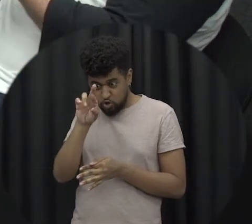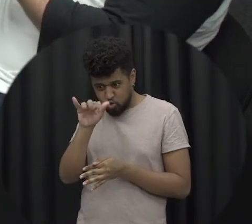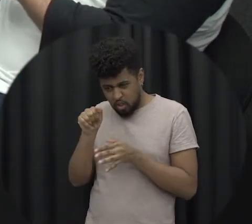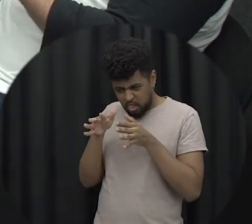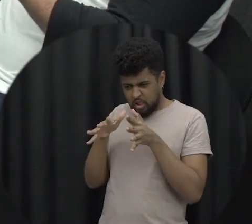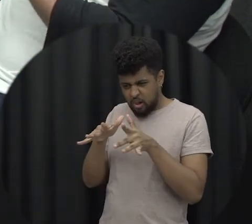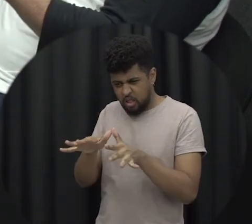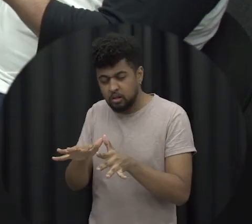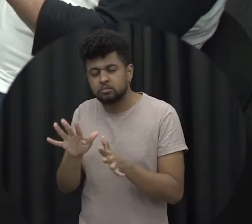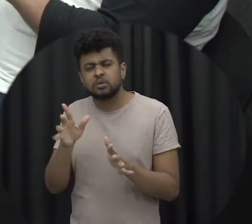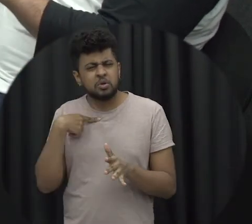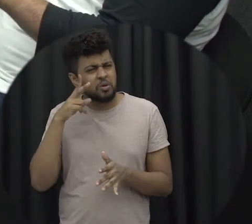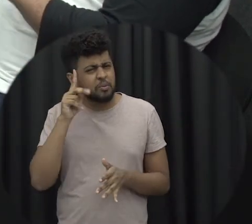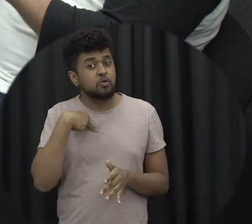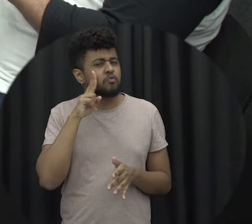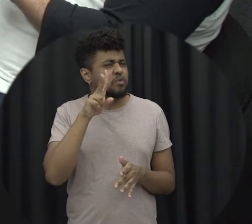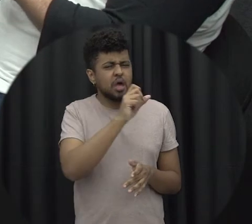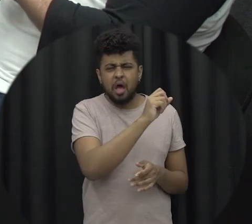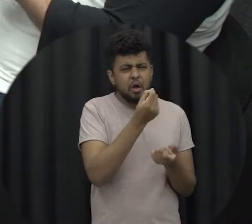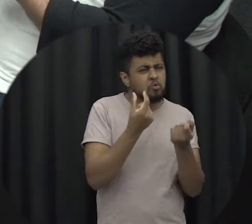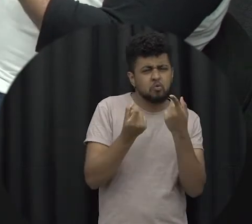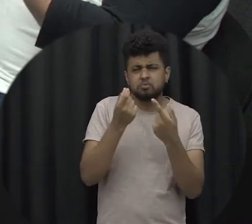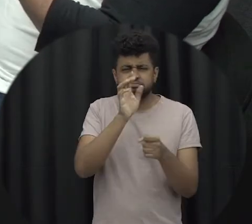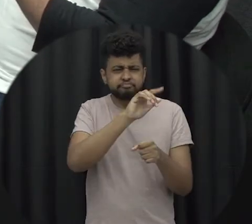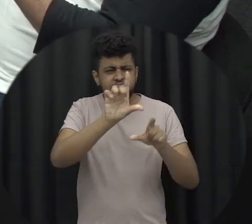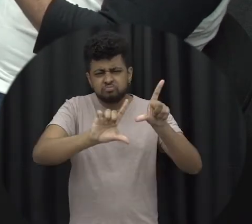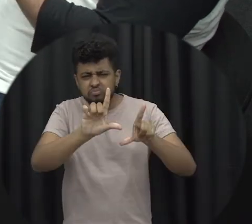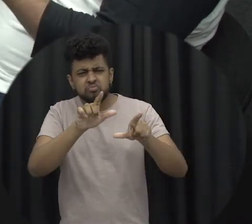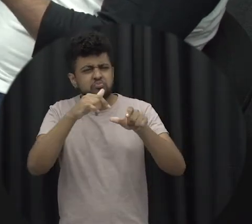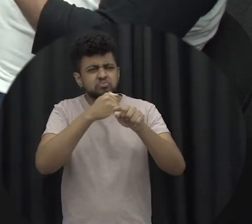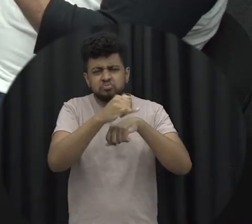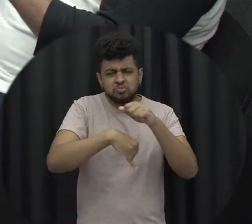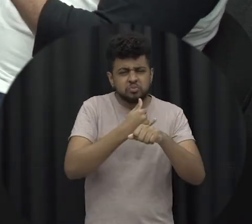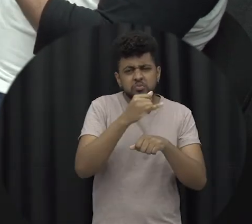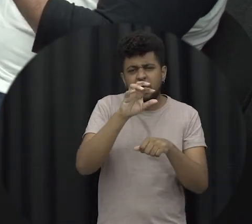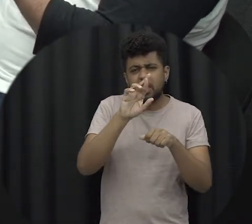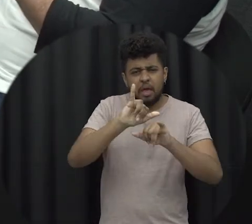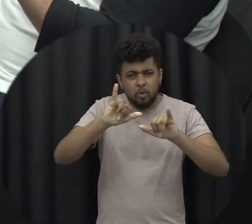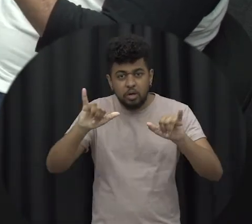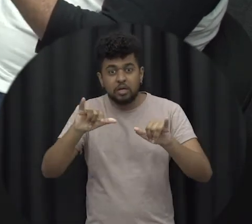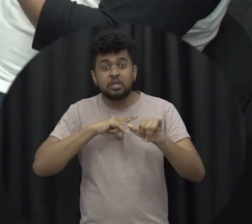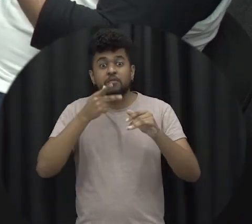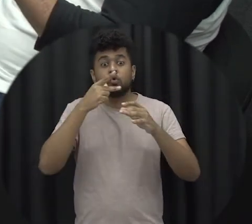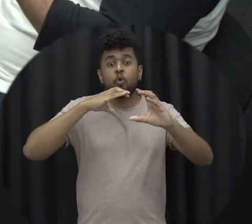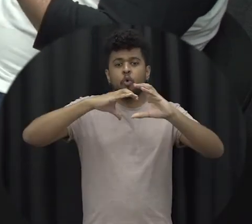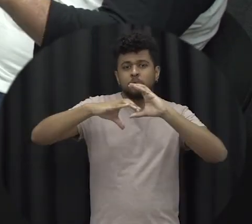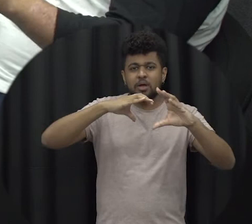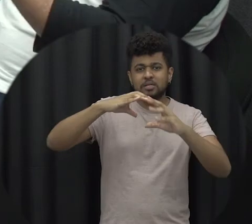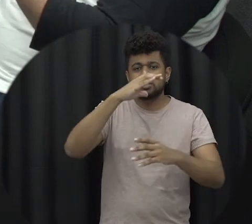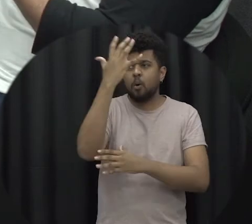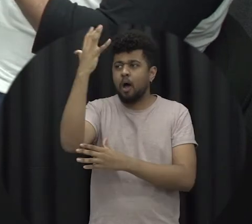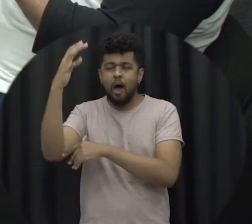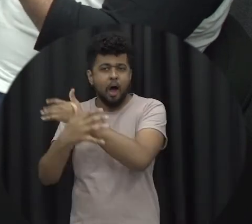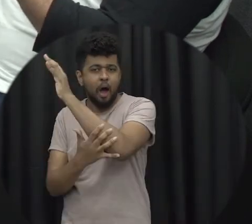gente, lembro de ter visto algumas matérias, algumas reportagens falando da comunicação que existe na floresta, né, entre as árvores,